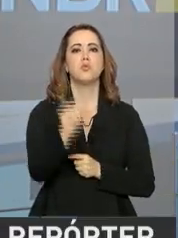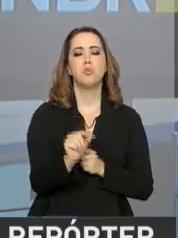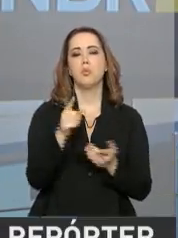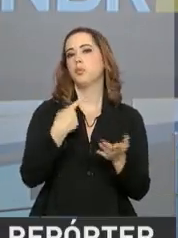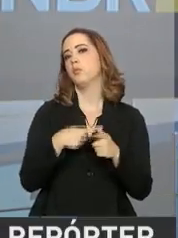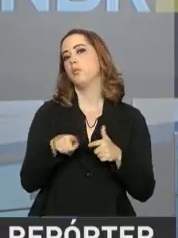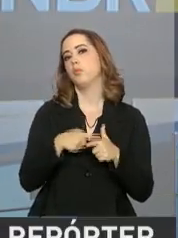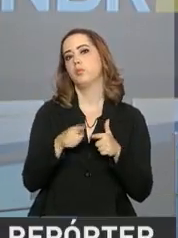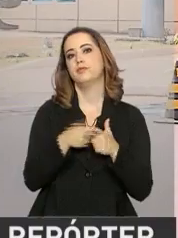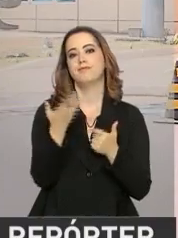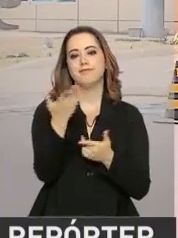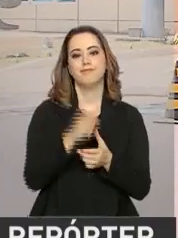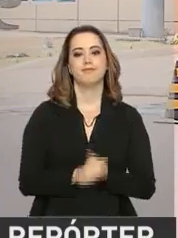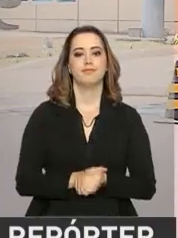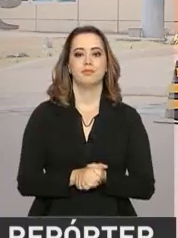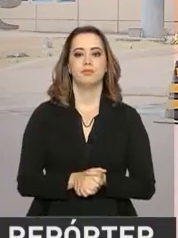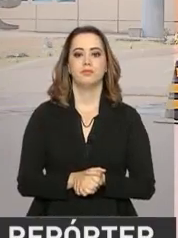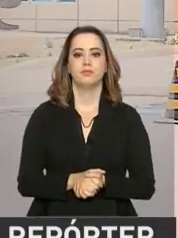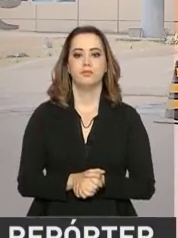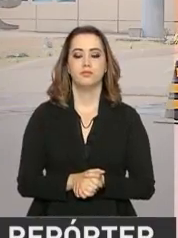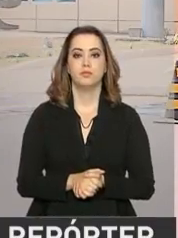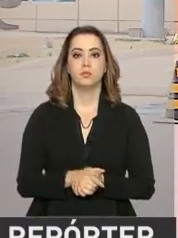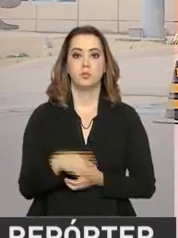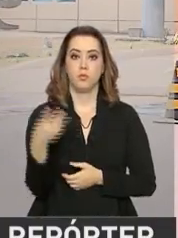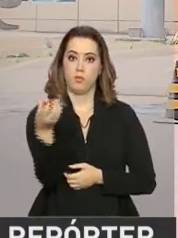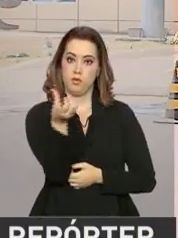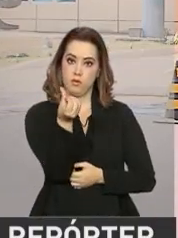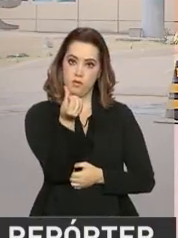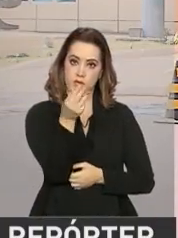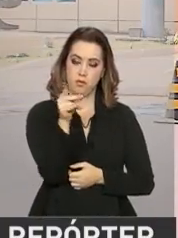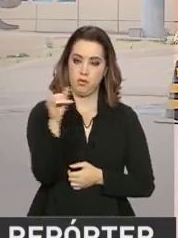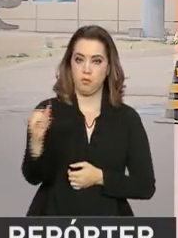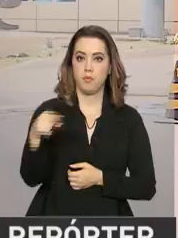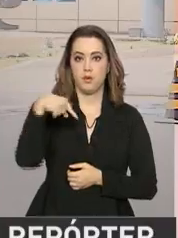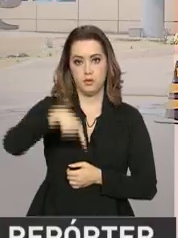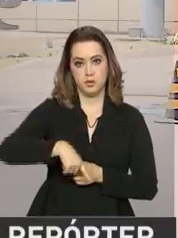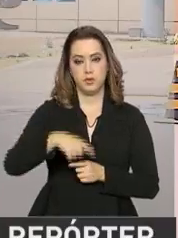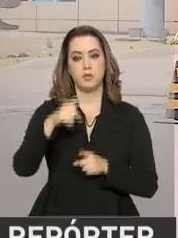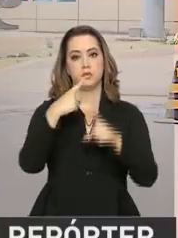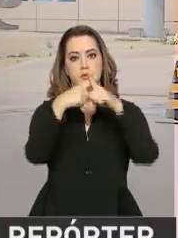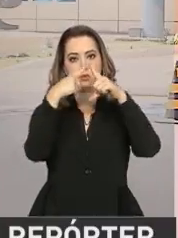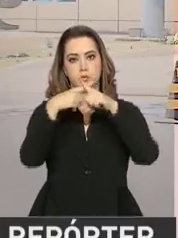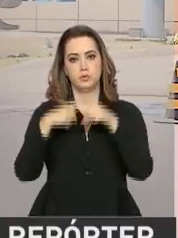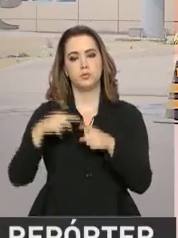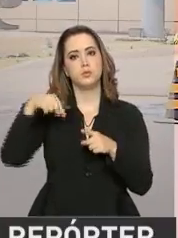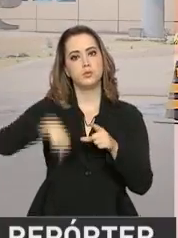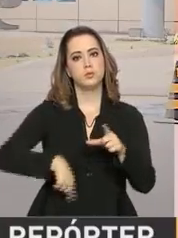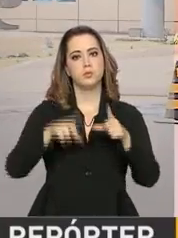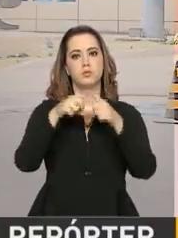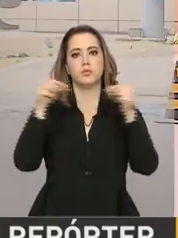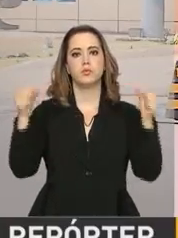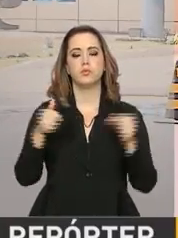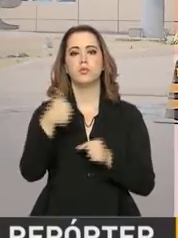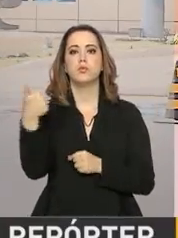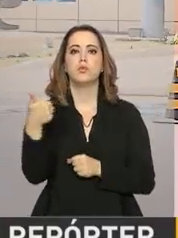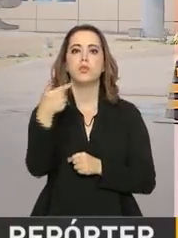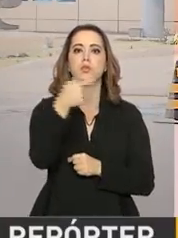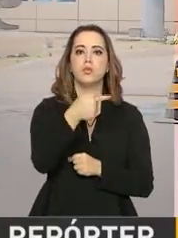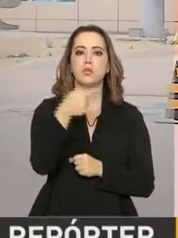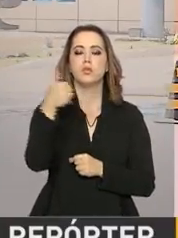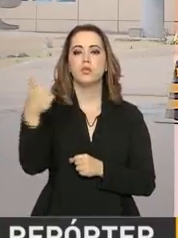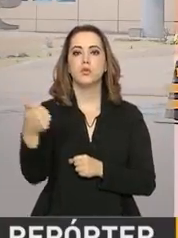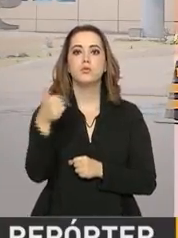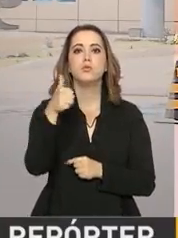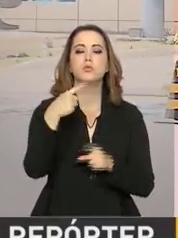ocorrências durante os seis dias de jogos aqui em Brasília foram registradas 171